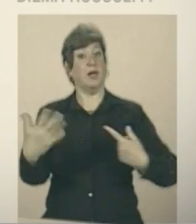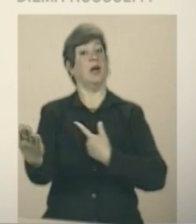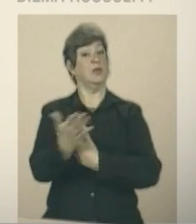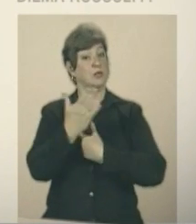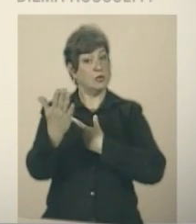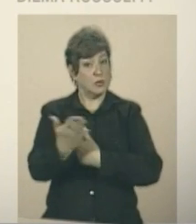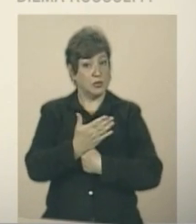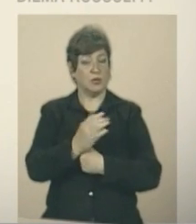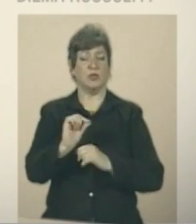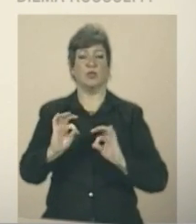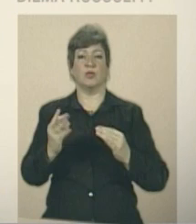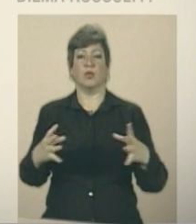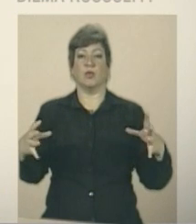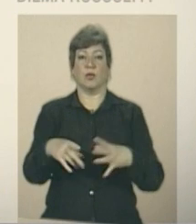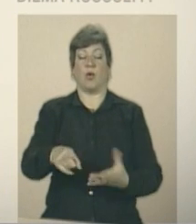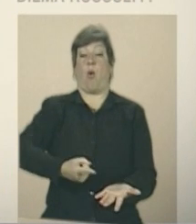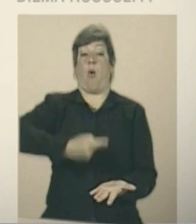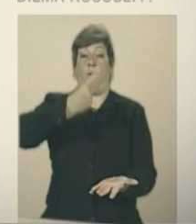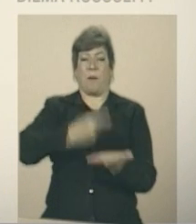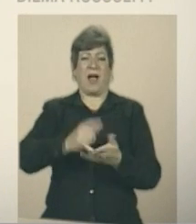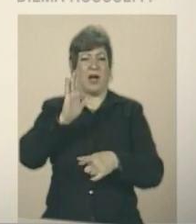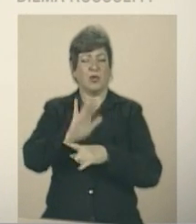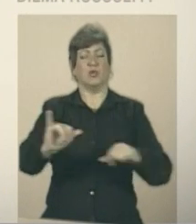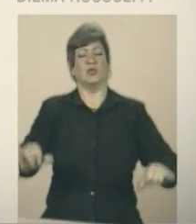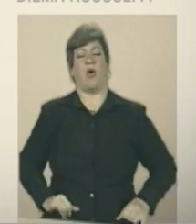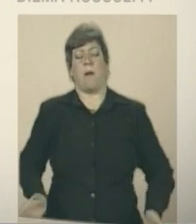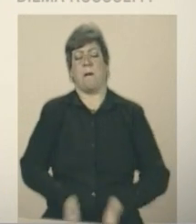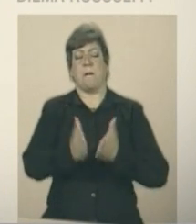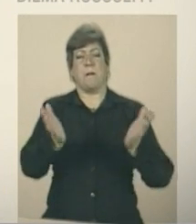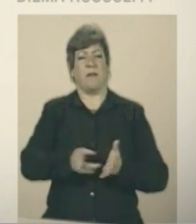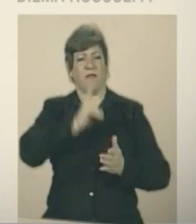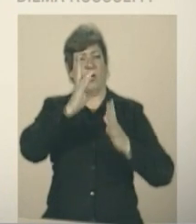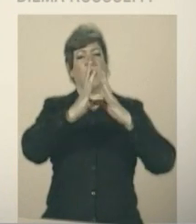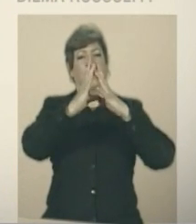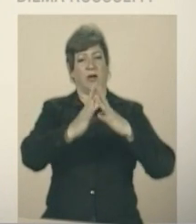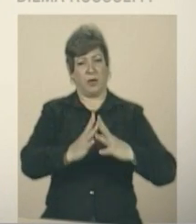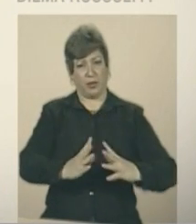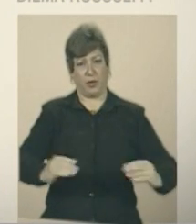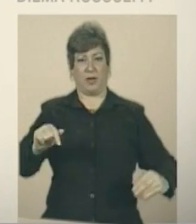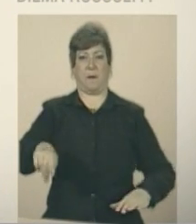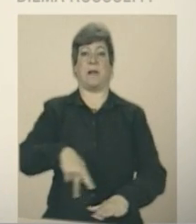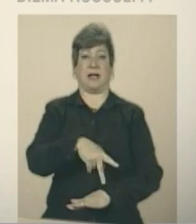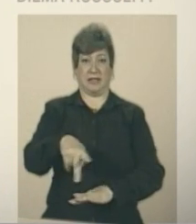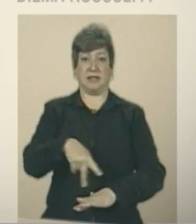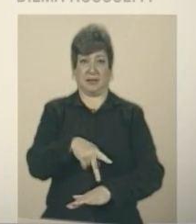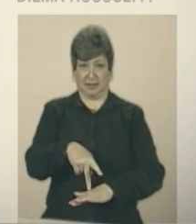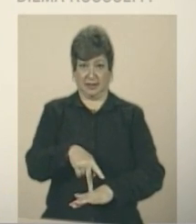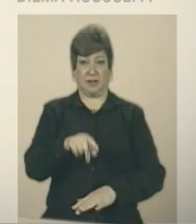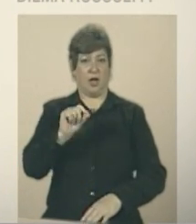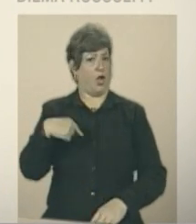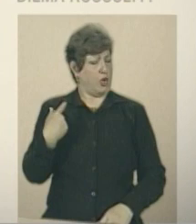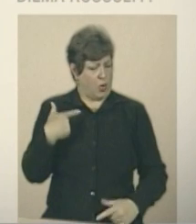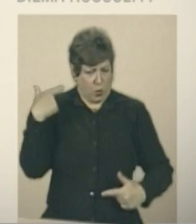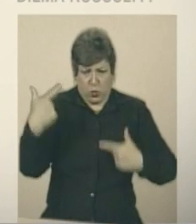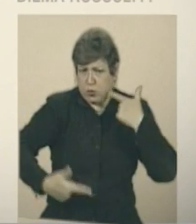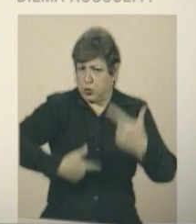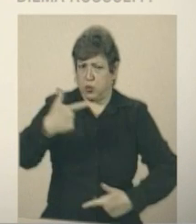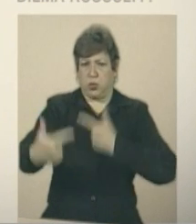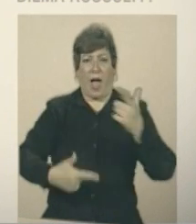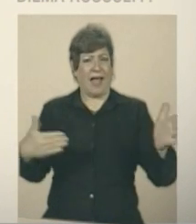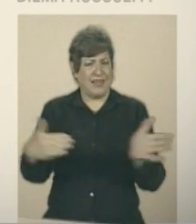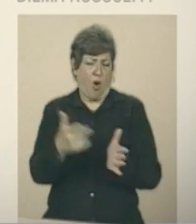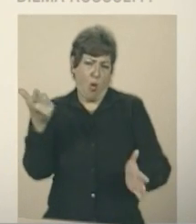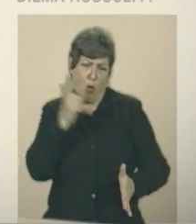ajudam em torno do compromisso de erradicar a extrema pobreza no país não descansaremos até atingir